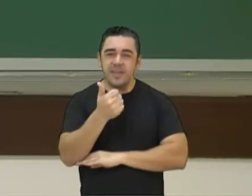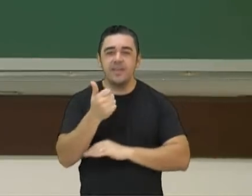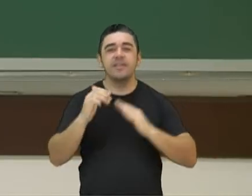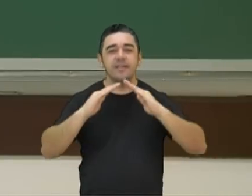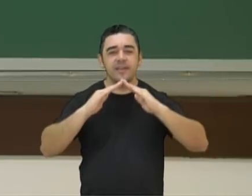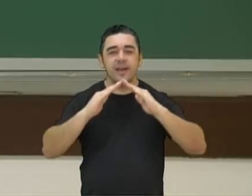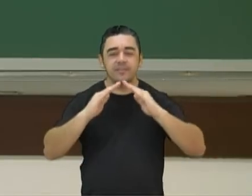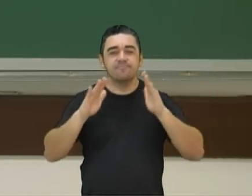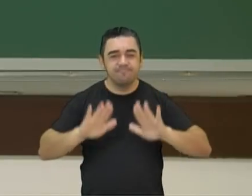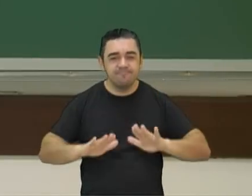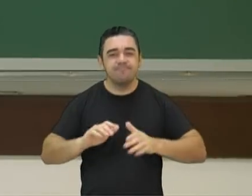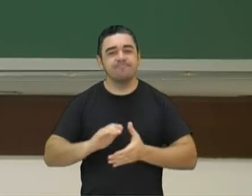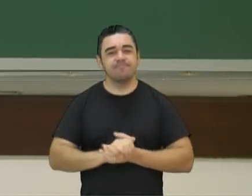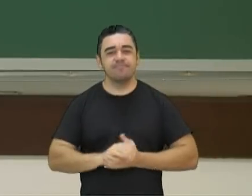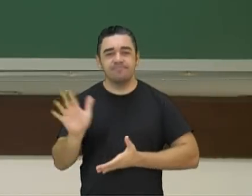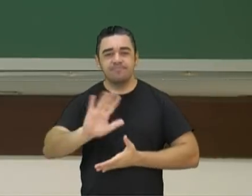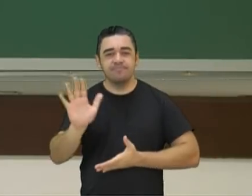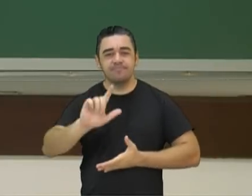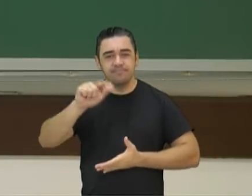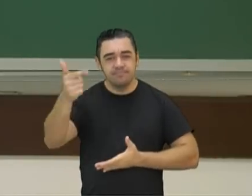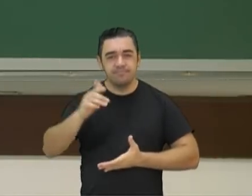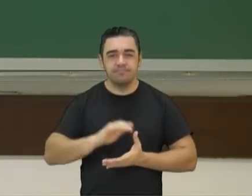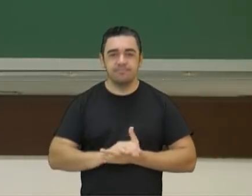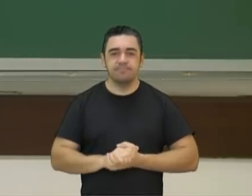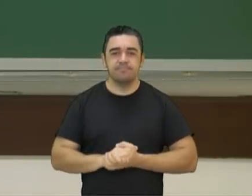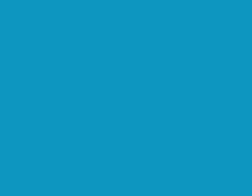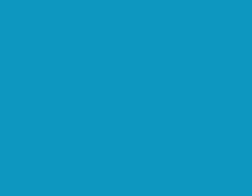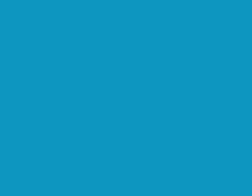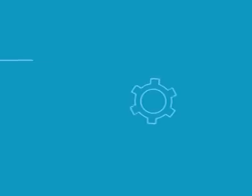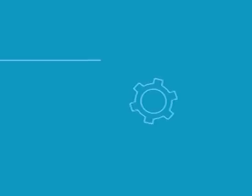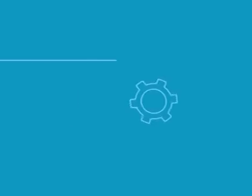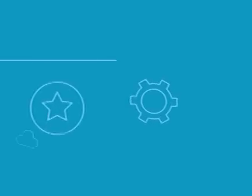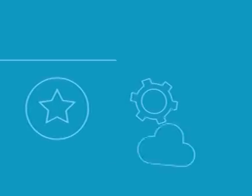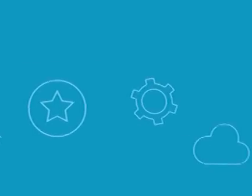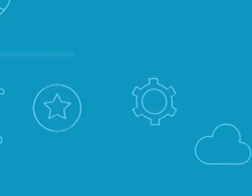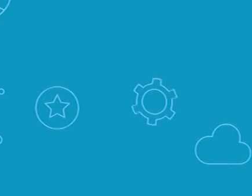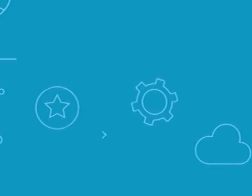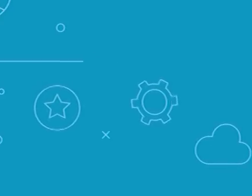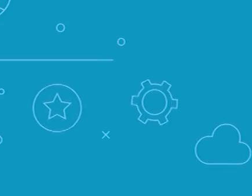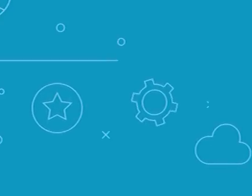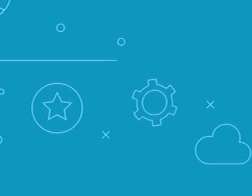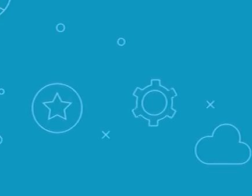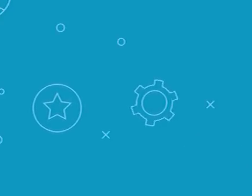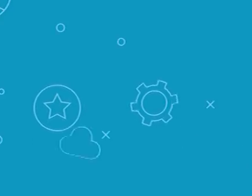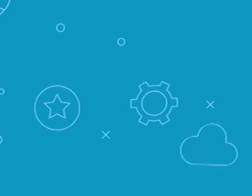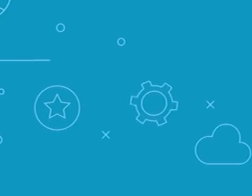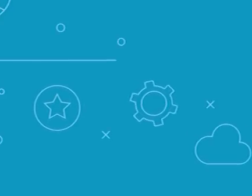casa. Tchau. Até a próxima.